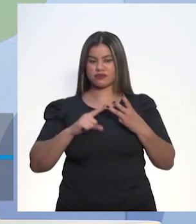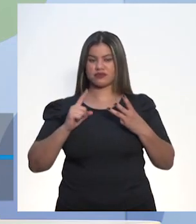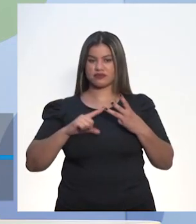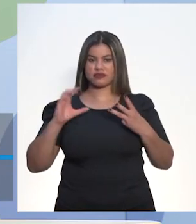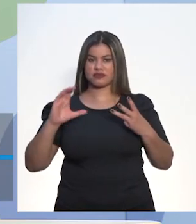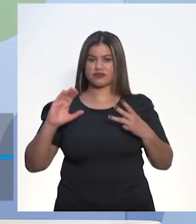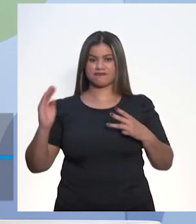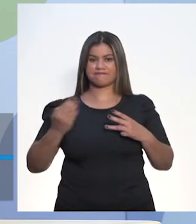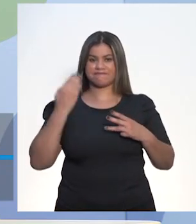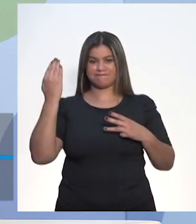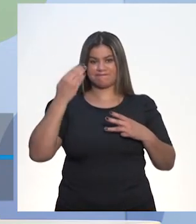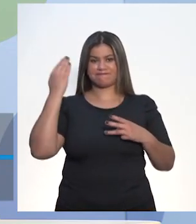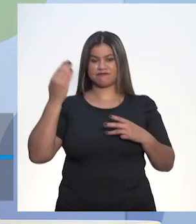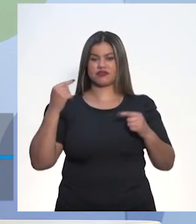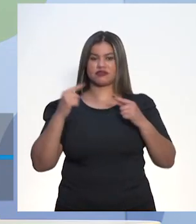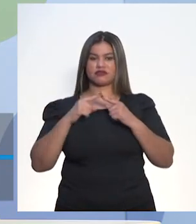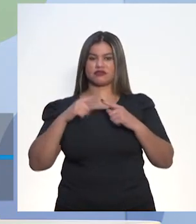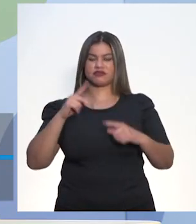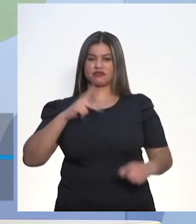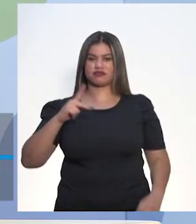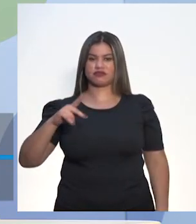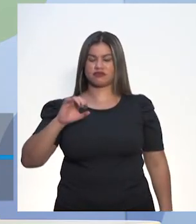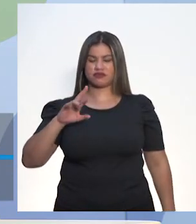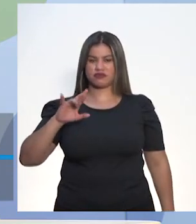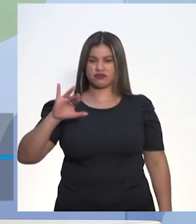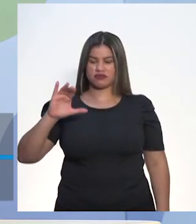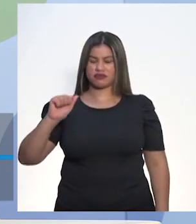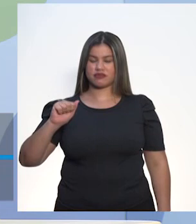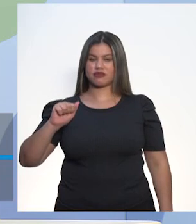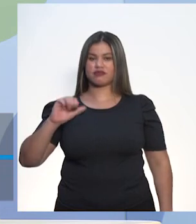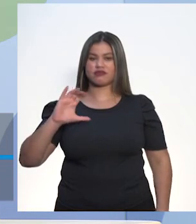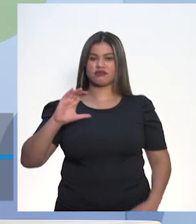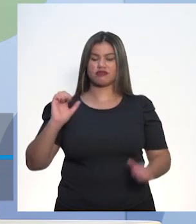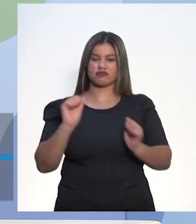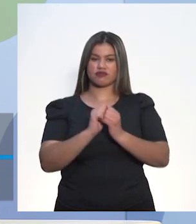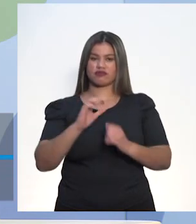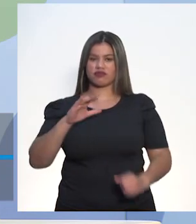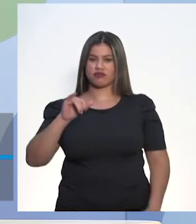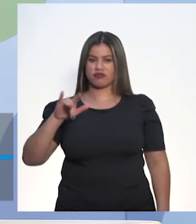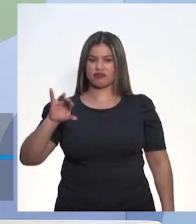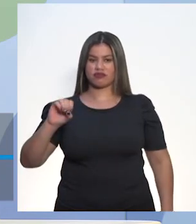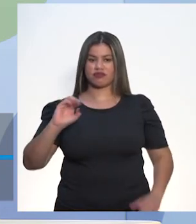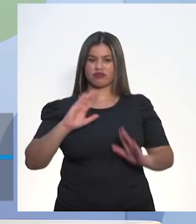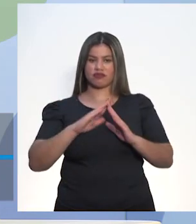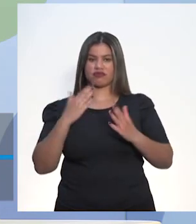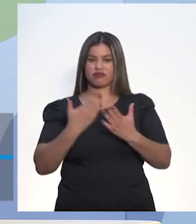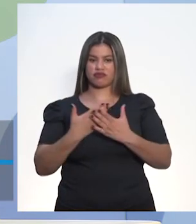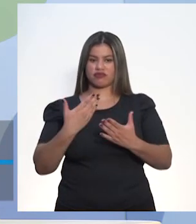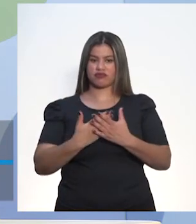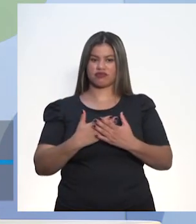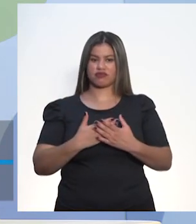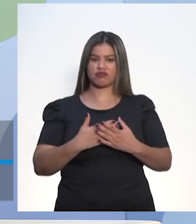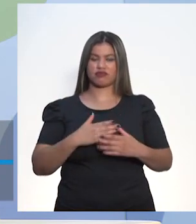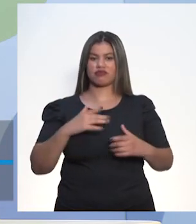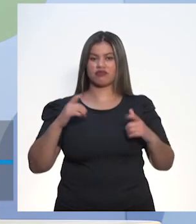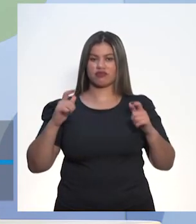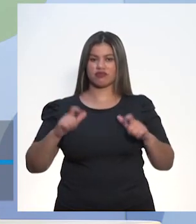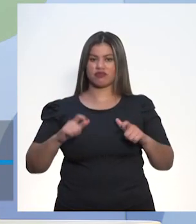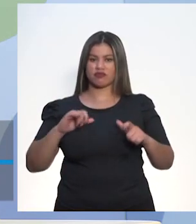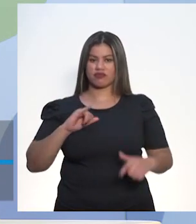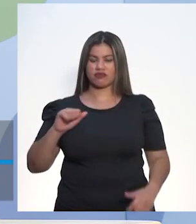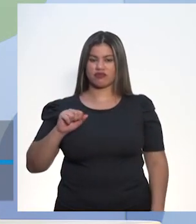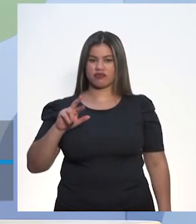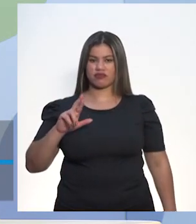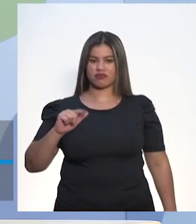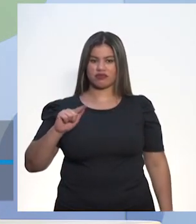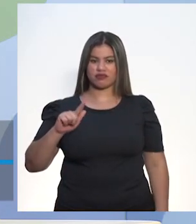impossível. Tá, a professora Priscila lá com o Caio da Dom Arthur Rostrus, lá de Jales, desculpa se eu errei.